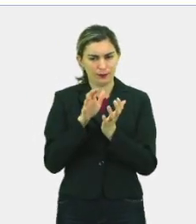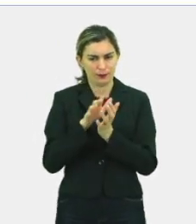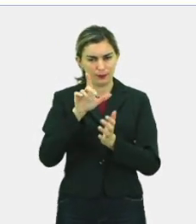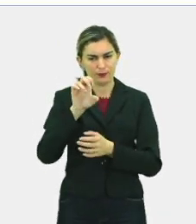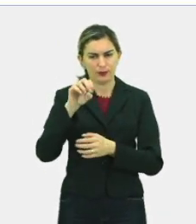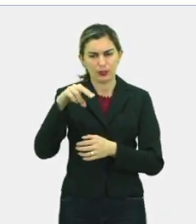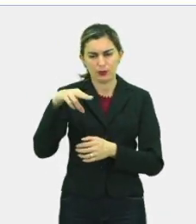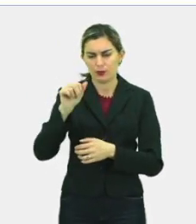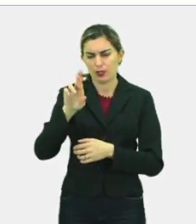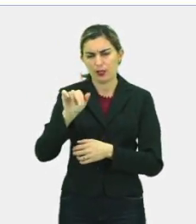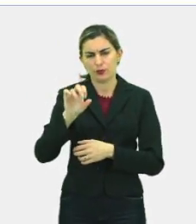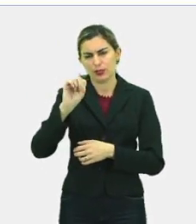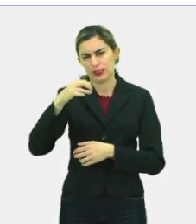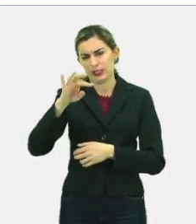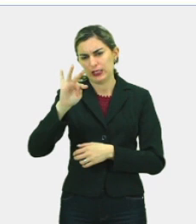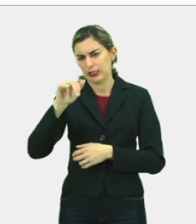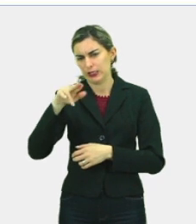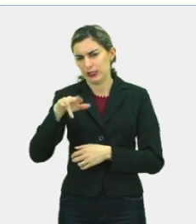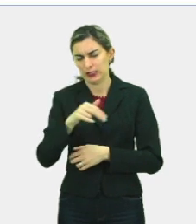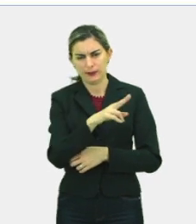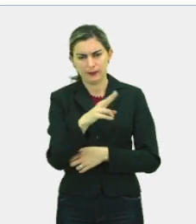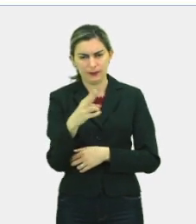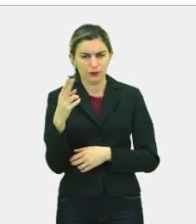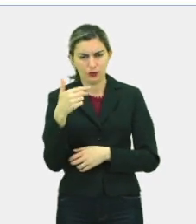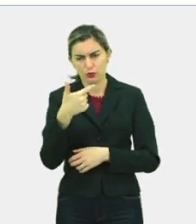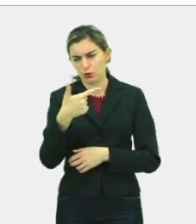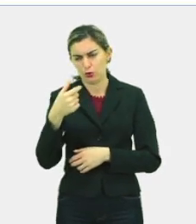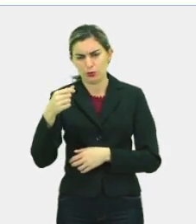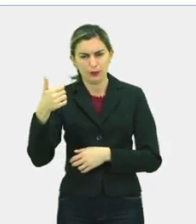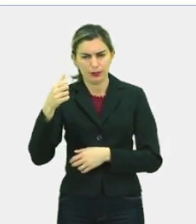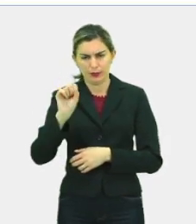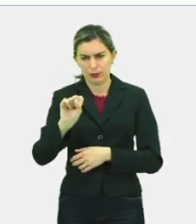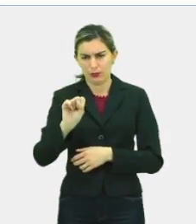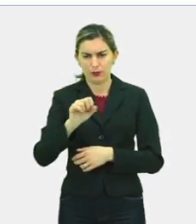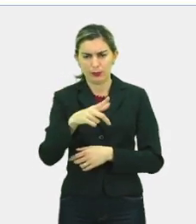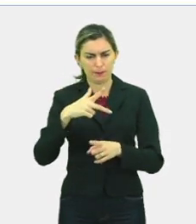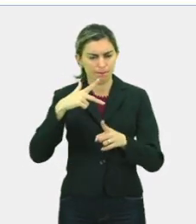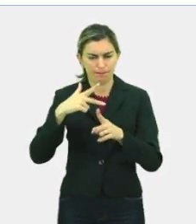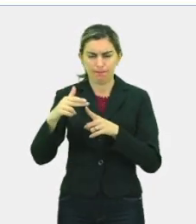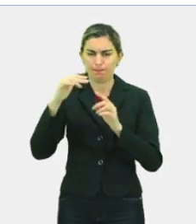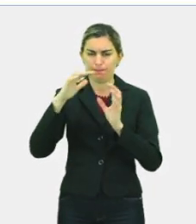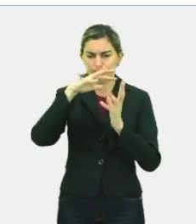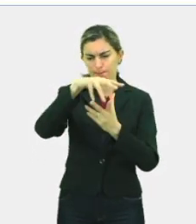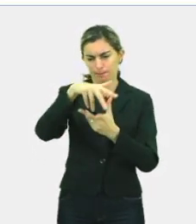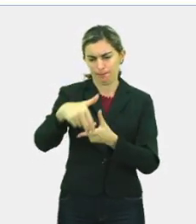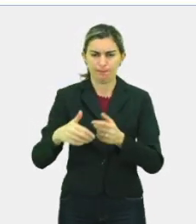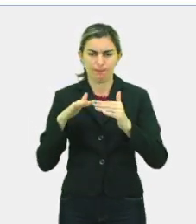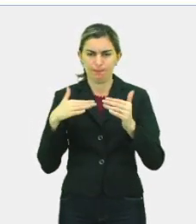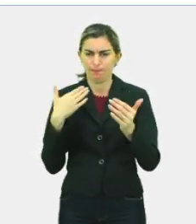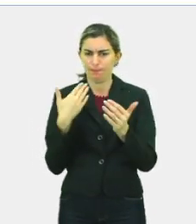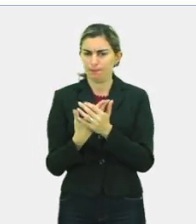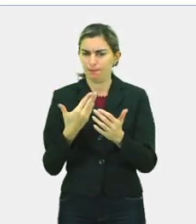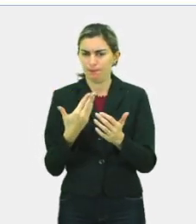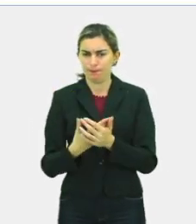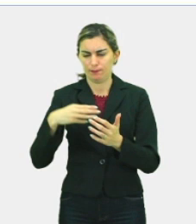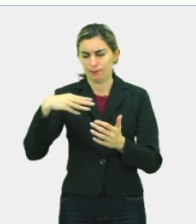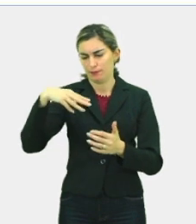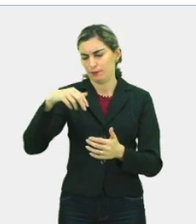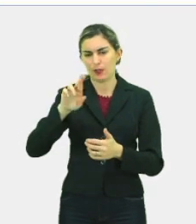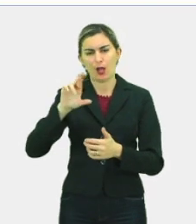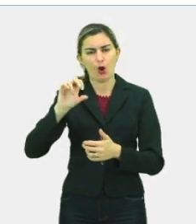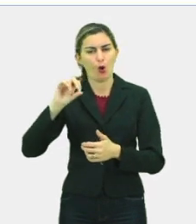pernambucano Leonardo Santana conquistou um feito inédito em 2018. Ele foi campeão mundial escolar